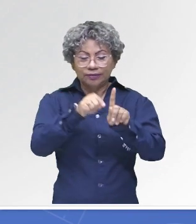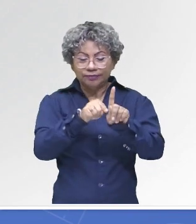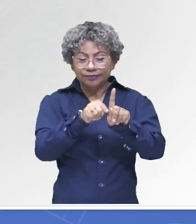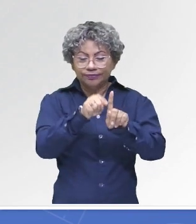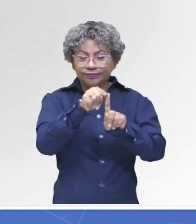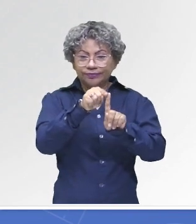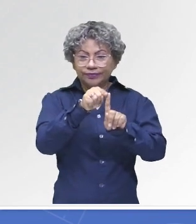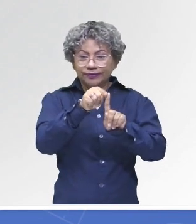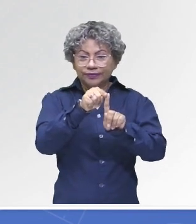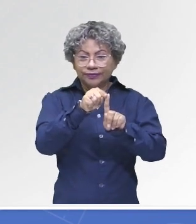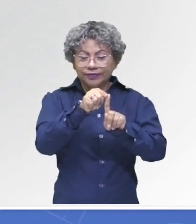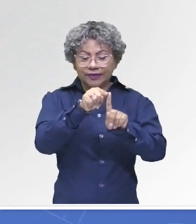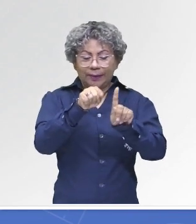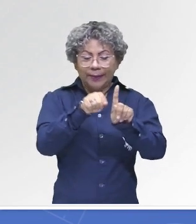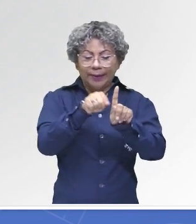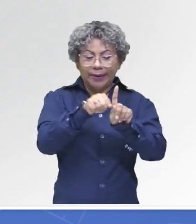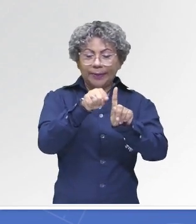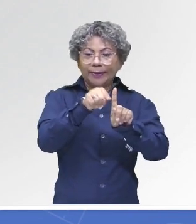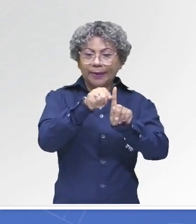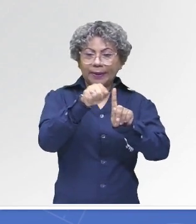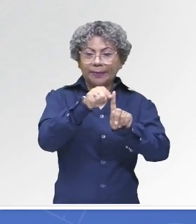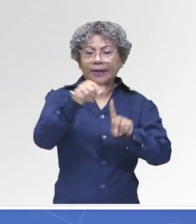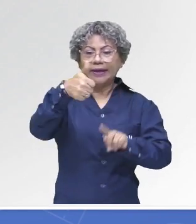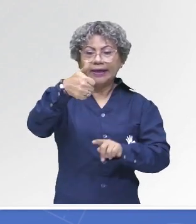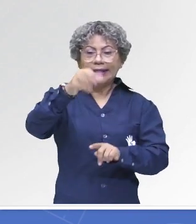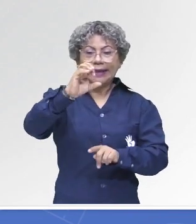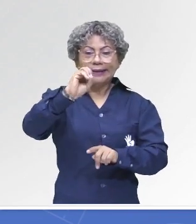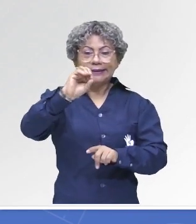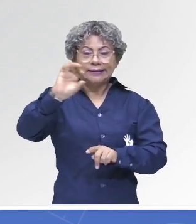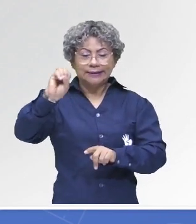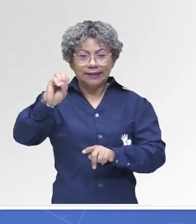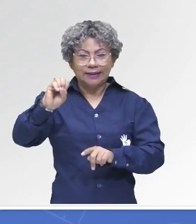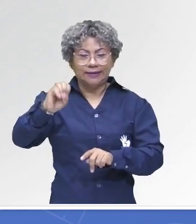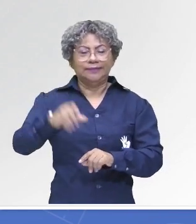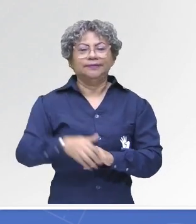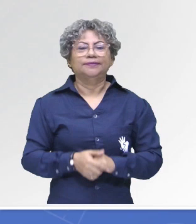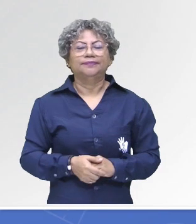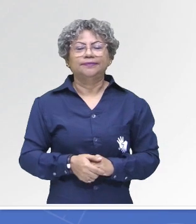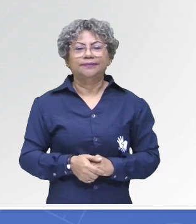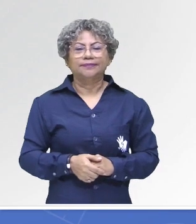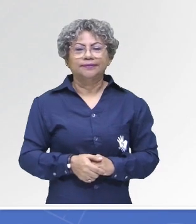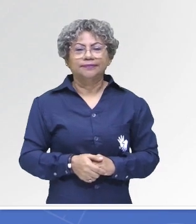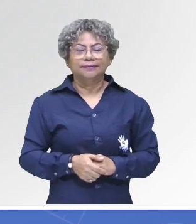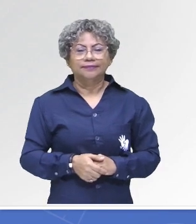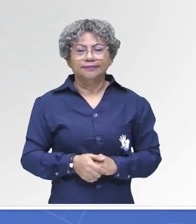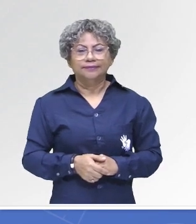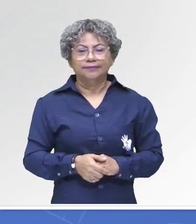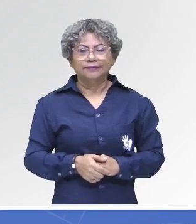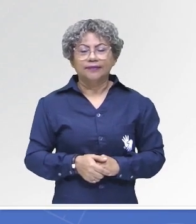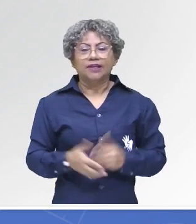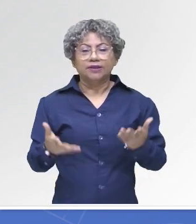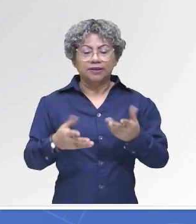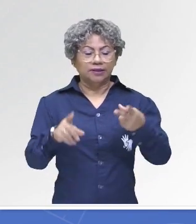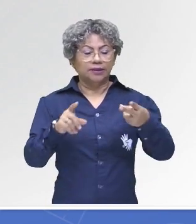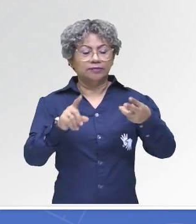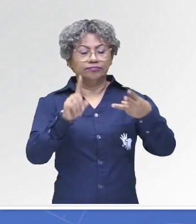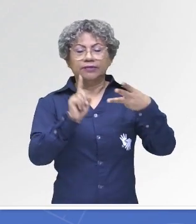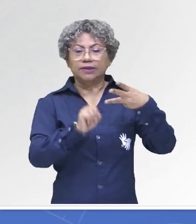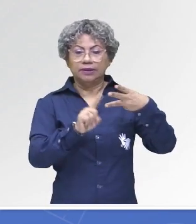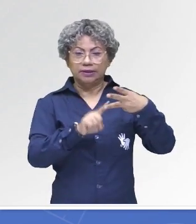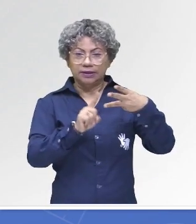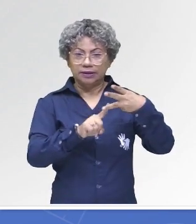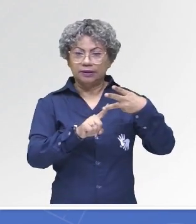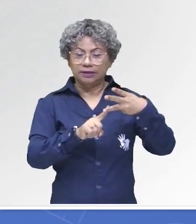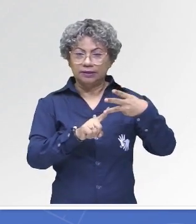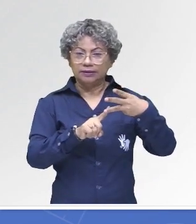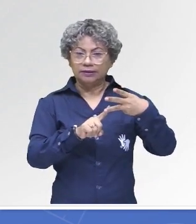100 divisões, 100 partes iguais, certo? Bom, nós temos também a escala Kelvin, não é? A